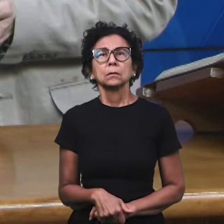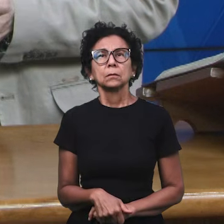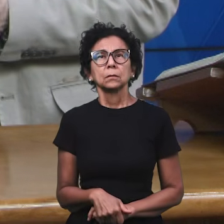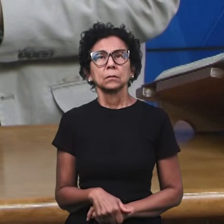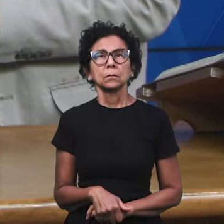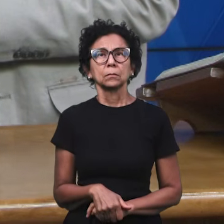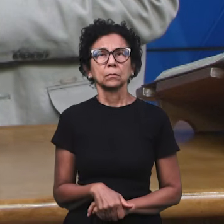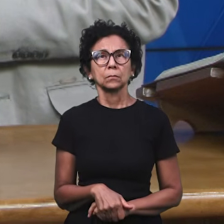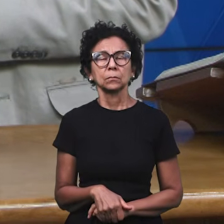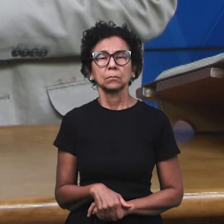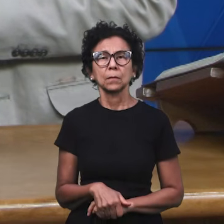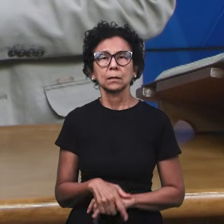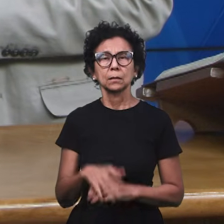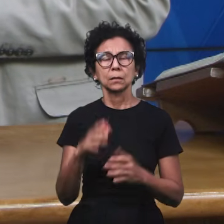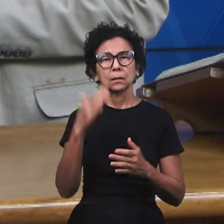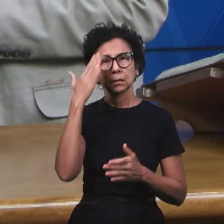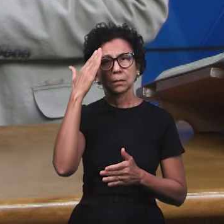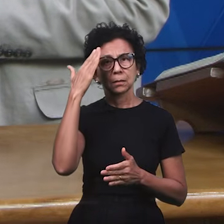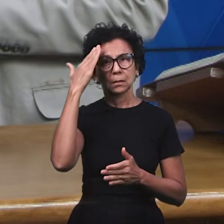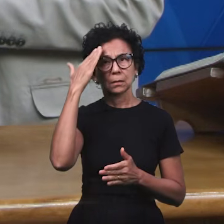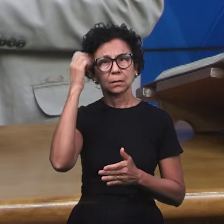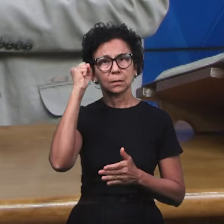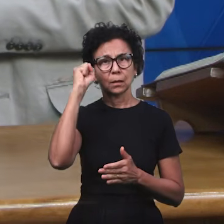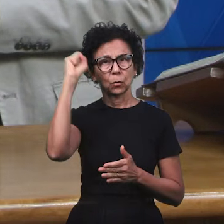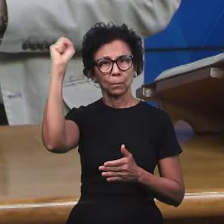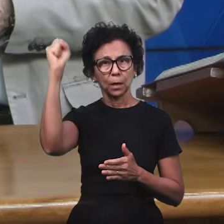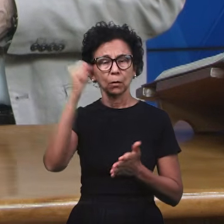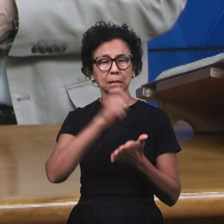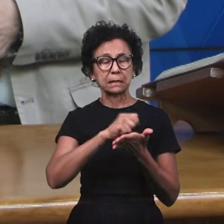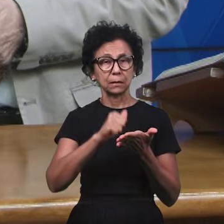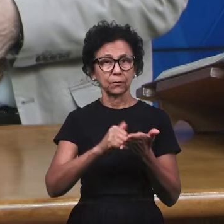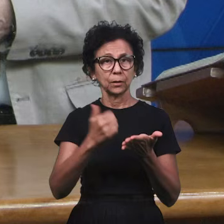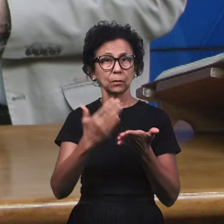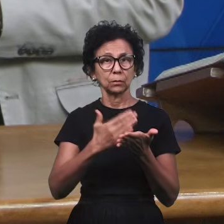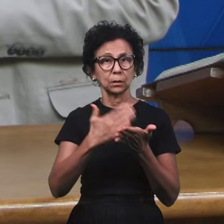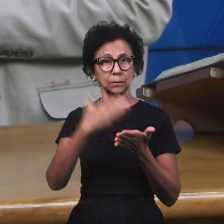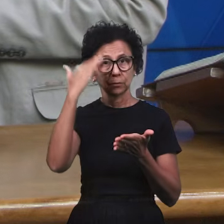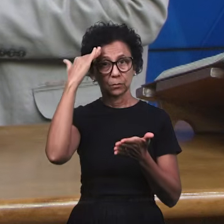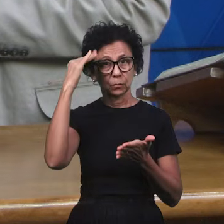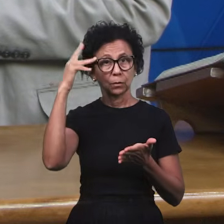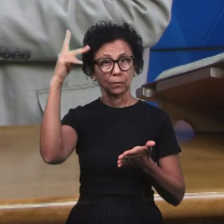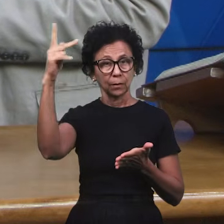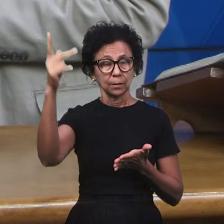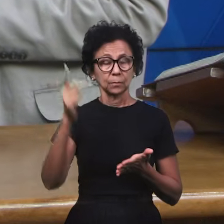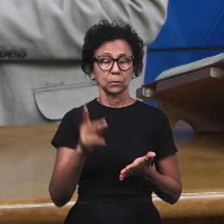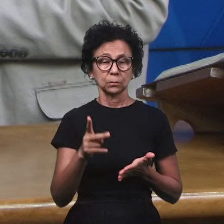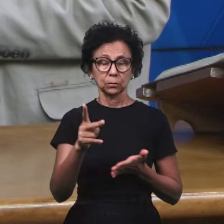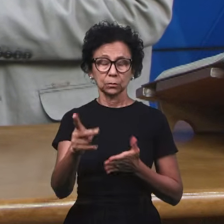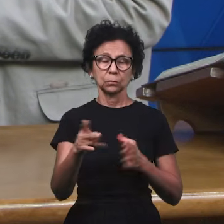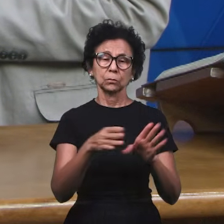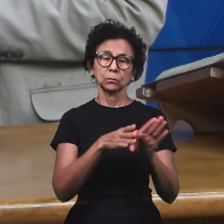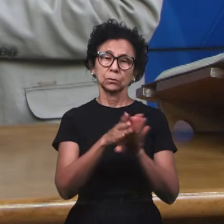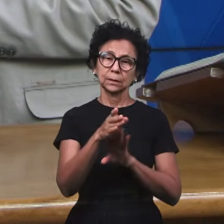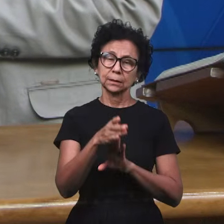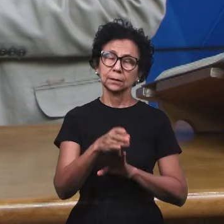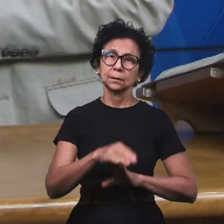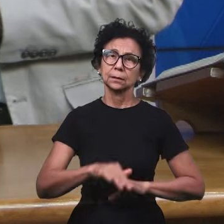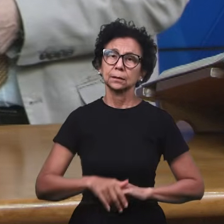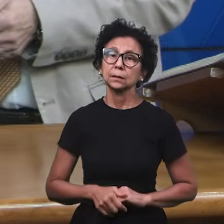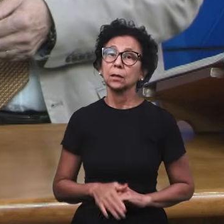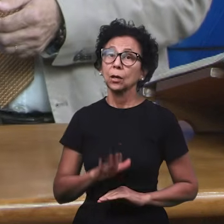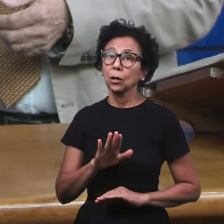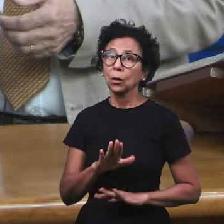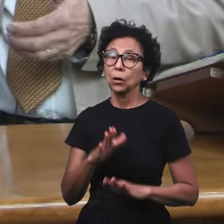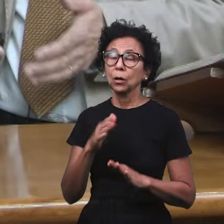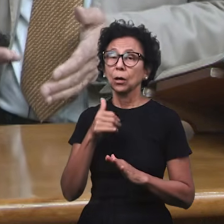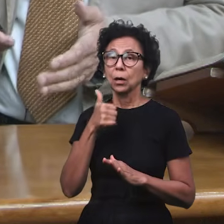que foi Salomão, ele deixa ainda uma outra recomendação. E a recomendação foi: não deixe a doutrina de tua